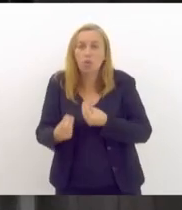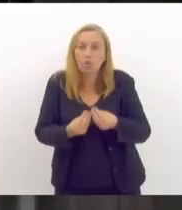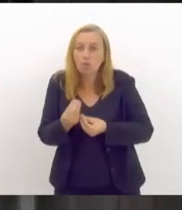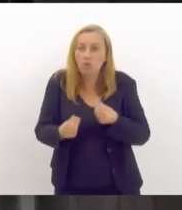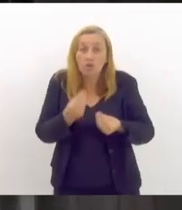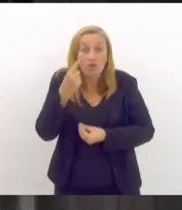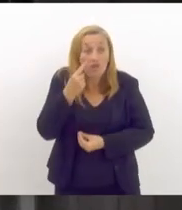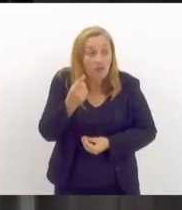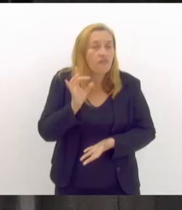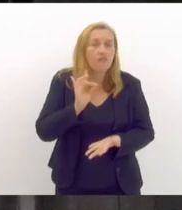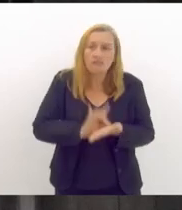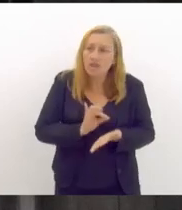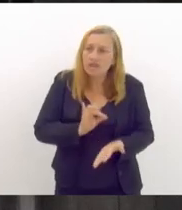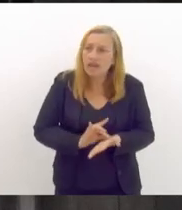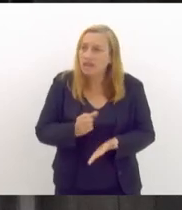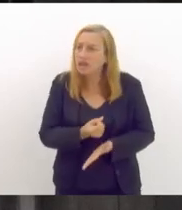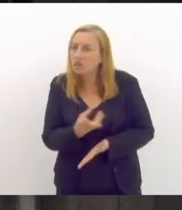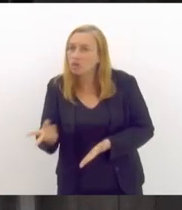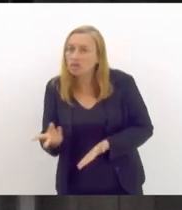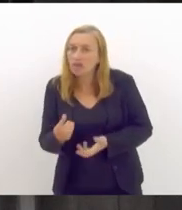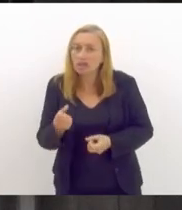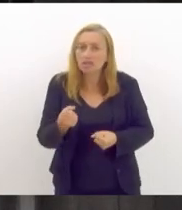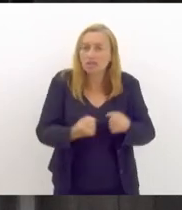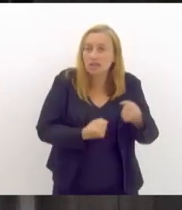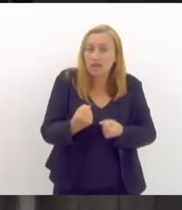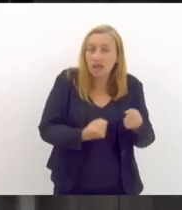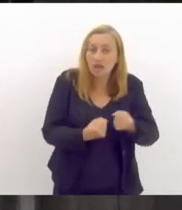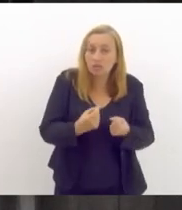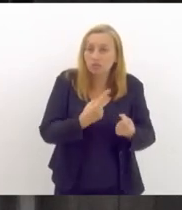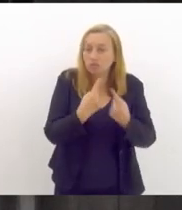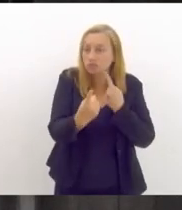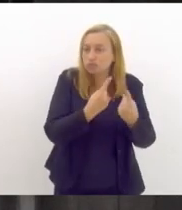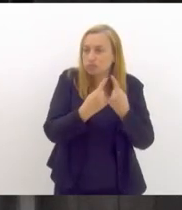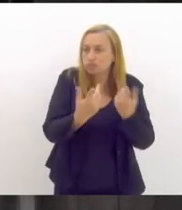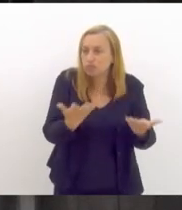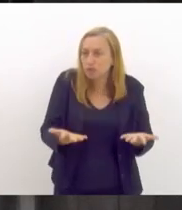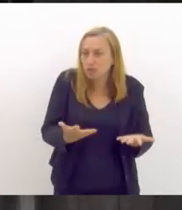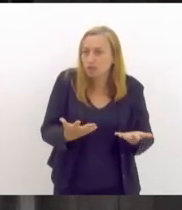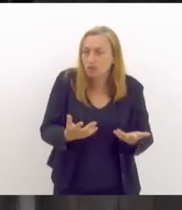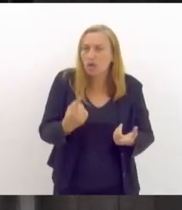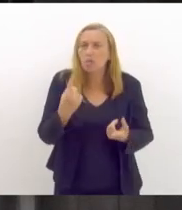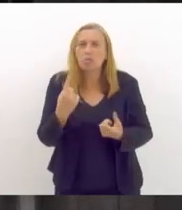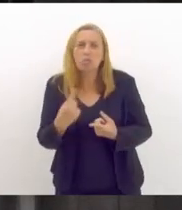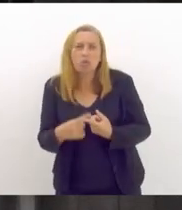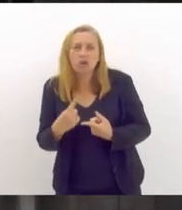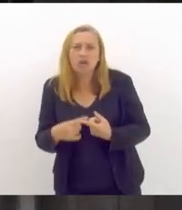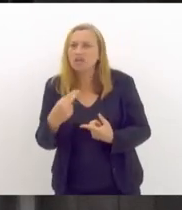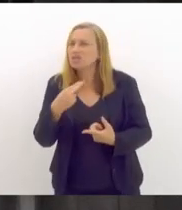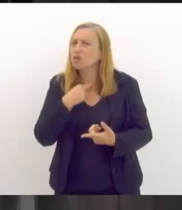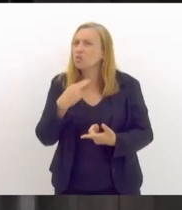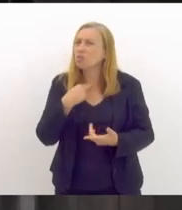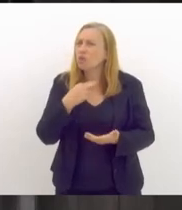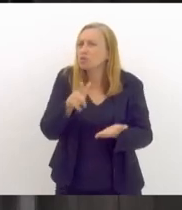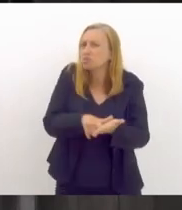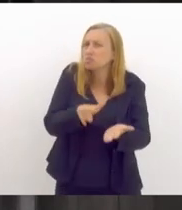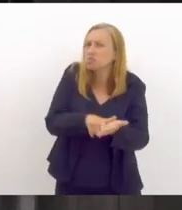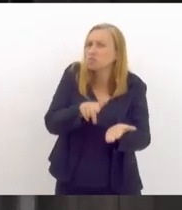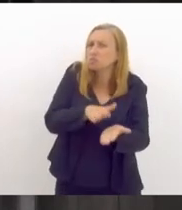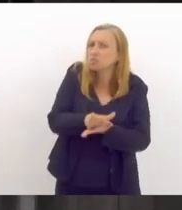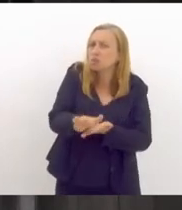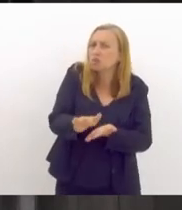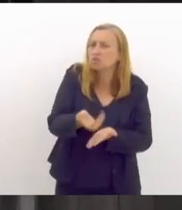realmente a quantidade de carros que passam ali porque não emitir nota Você vai em